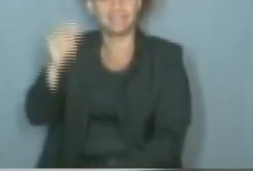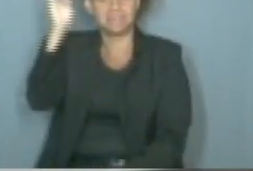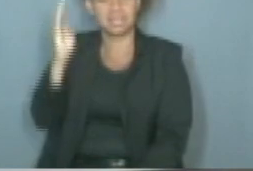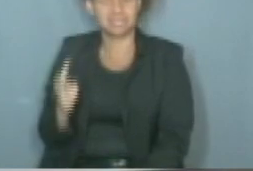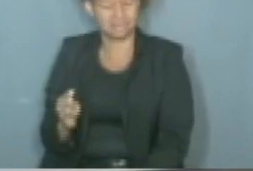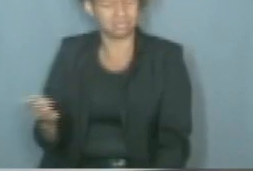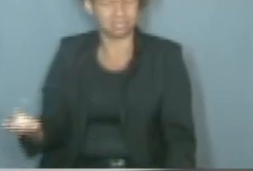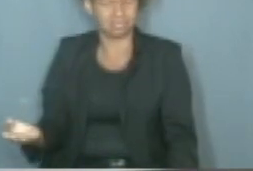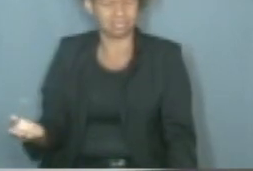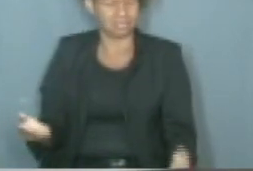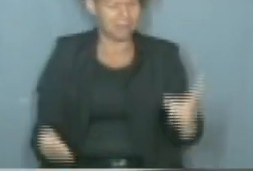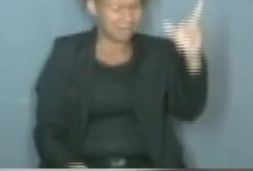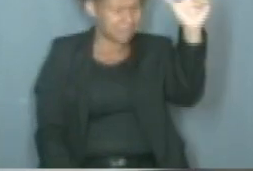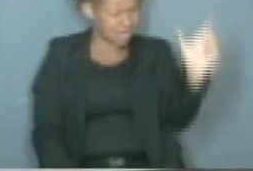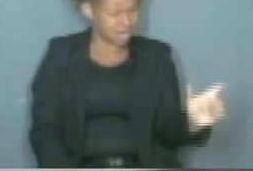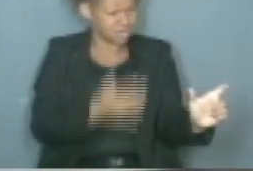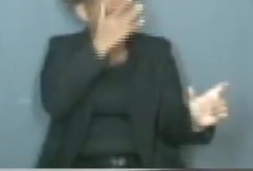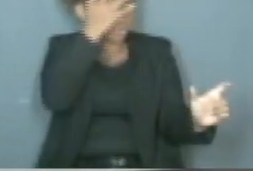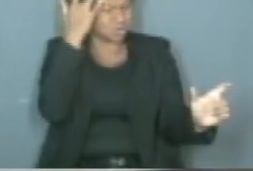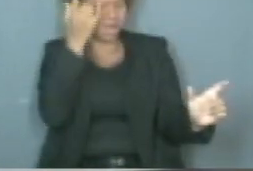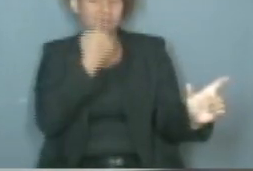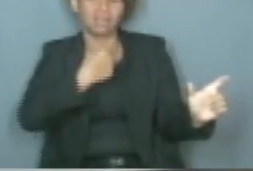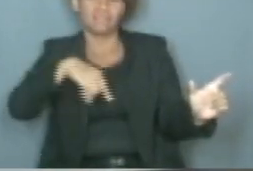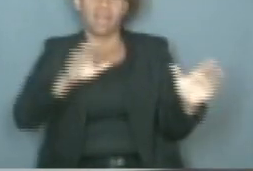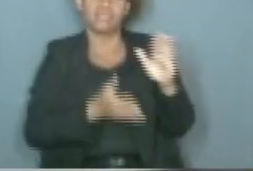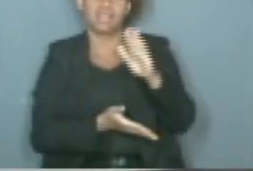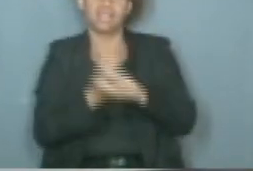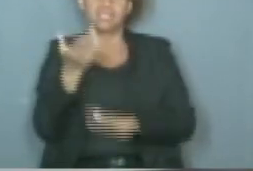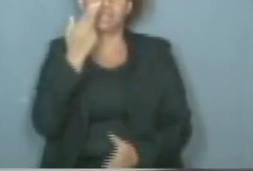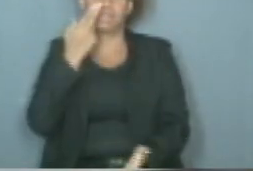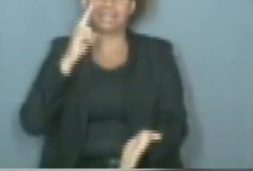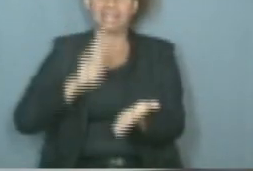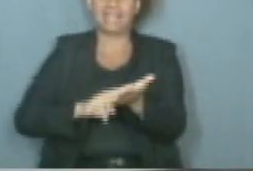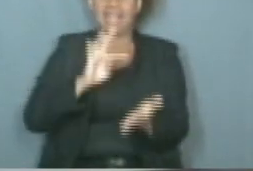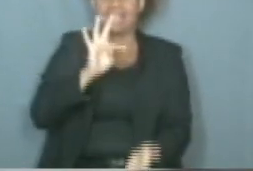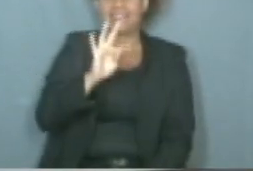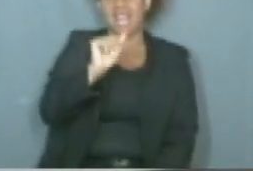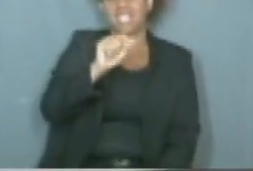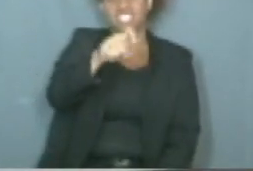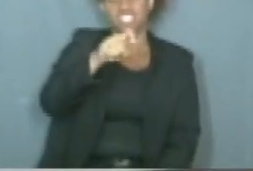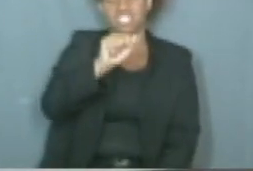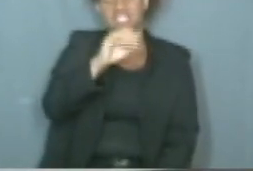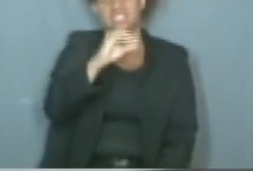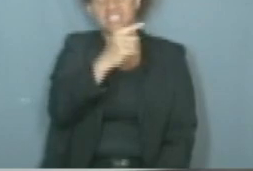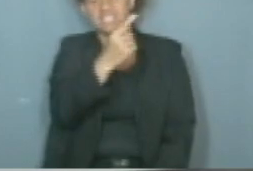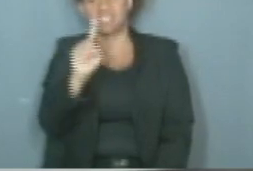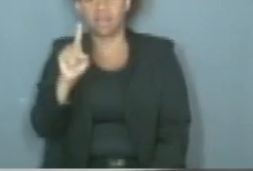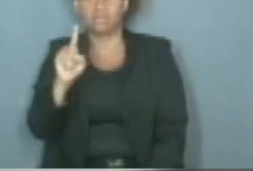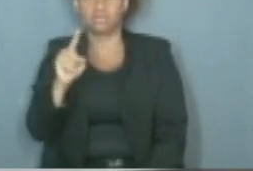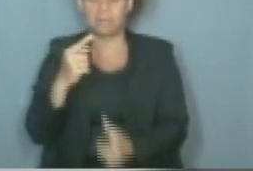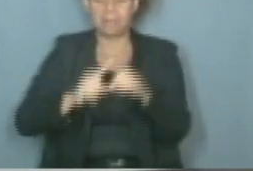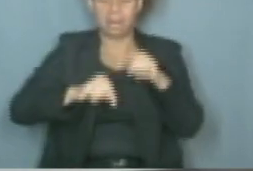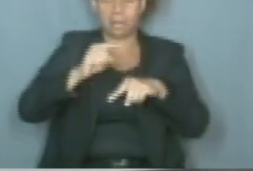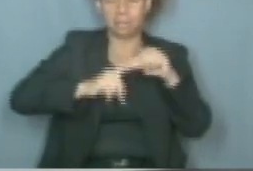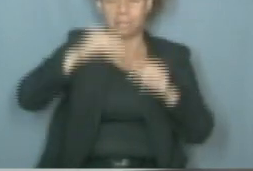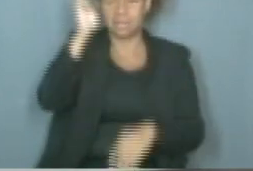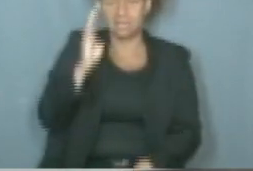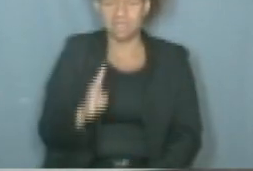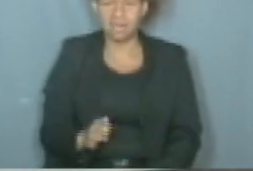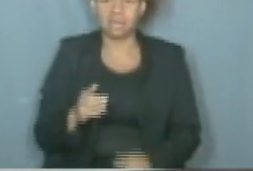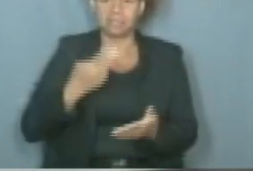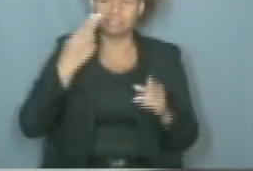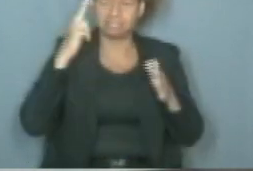um diplomata que vai a favor da taxação dos produtos brasileiros e a penalização do